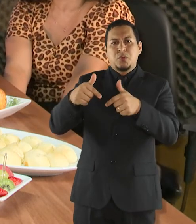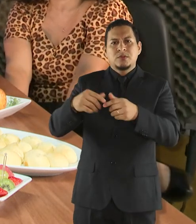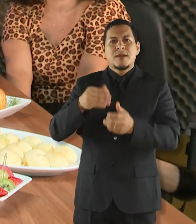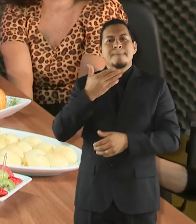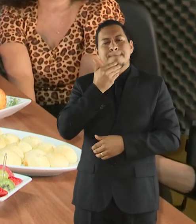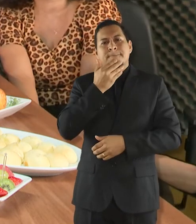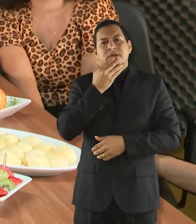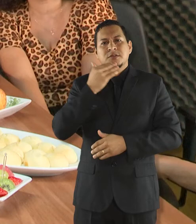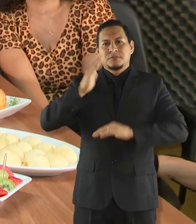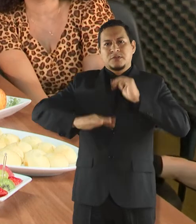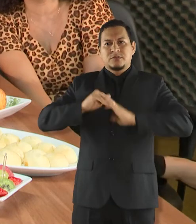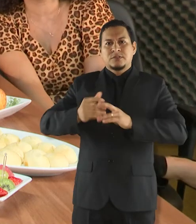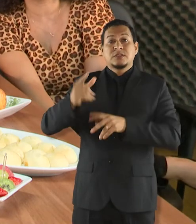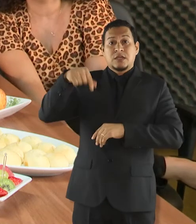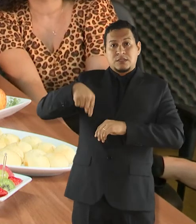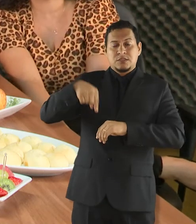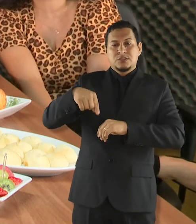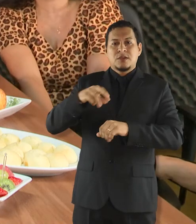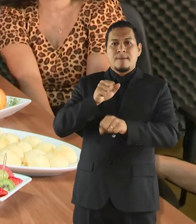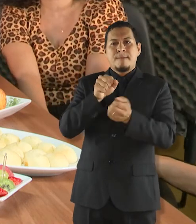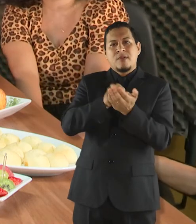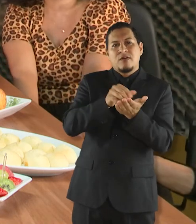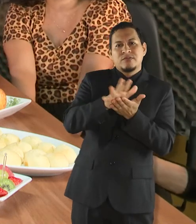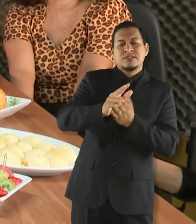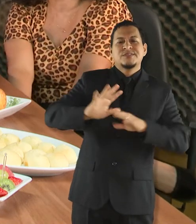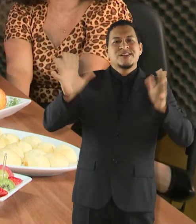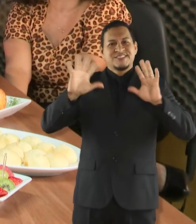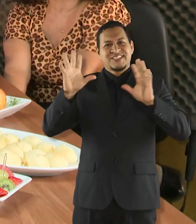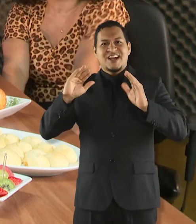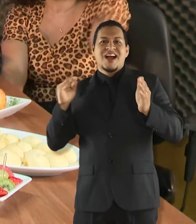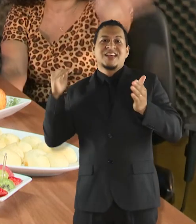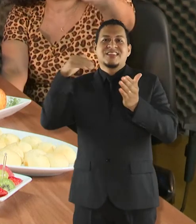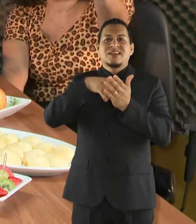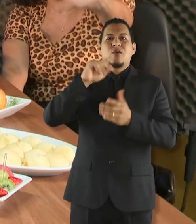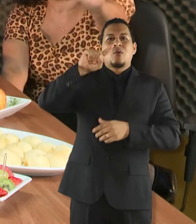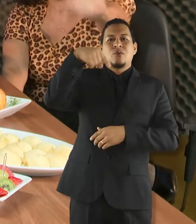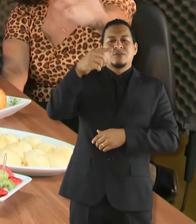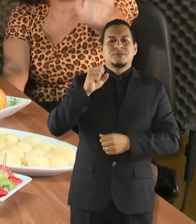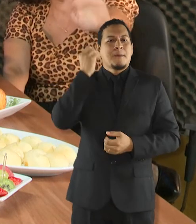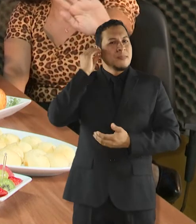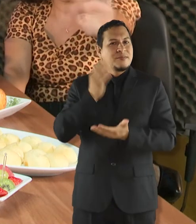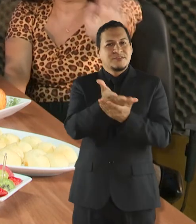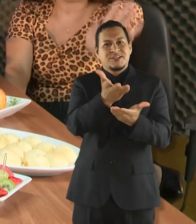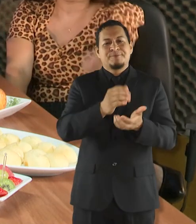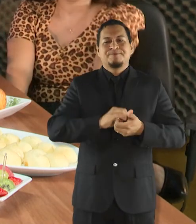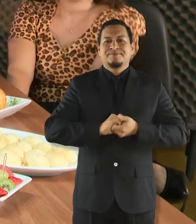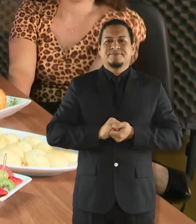os melhores profissionais aqui de Boa Vista. Beijão, tchau, até o próximo pod.